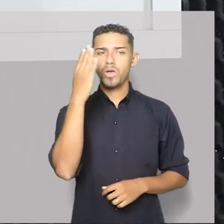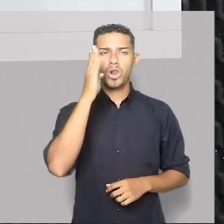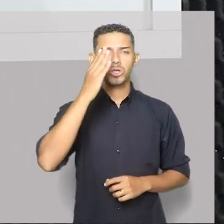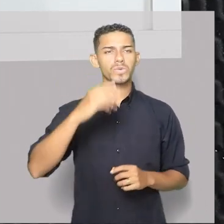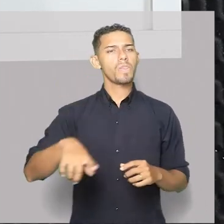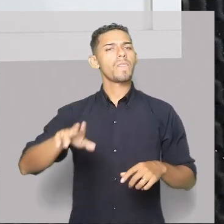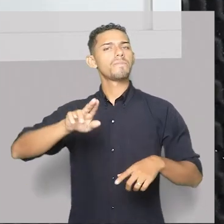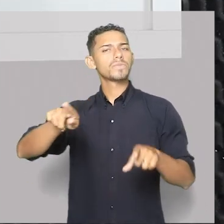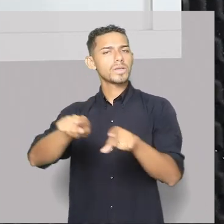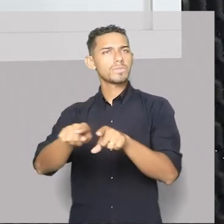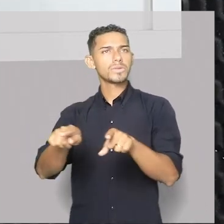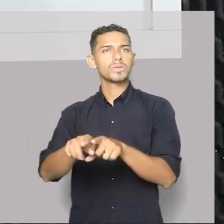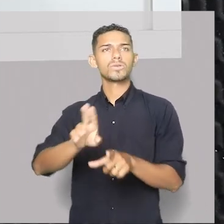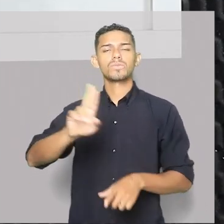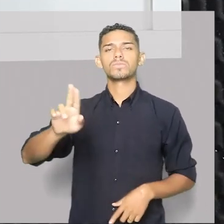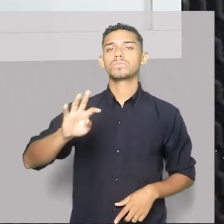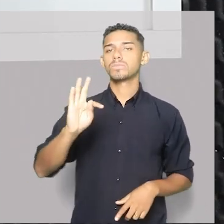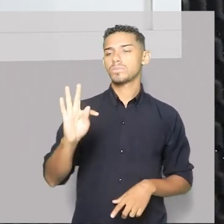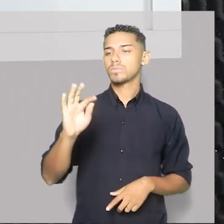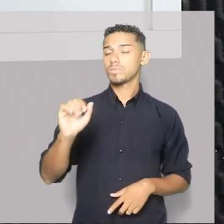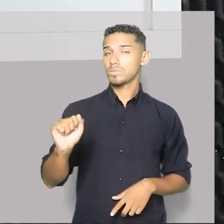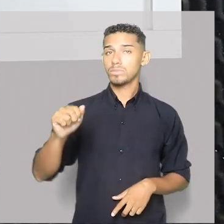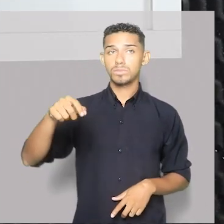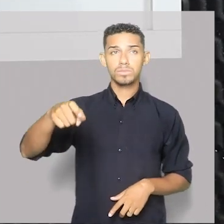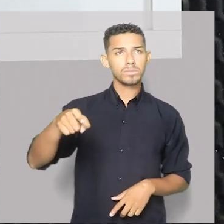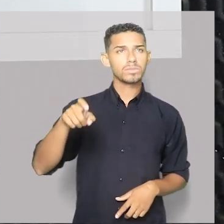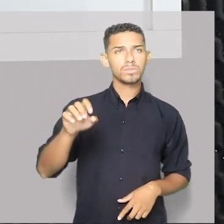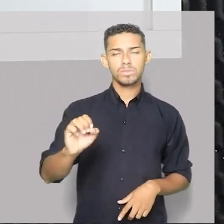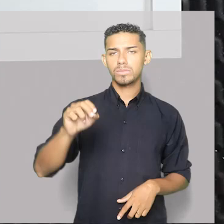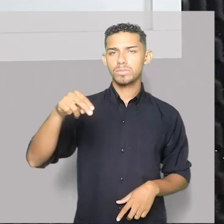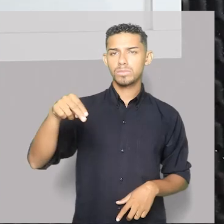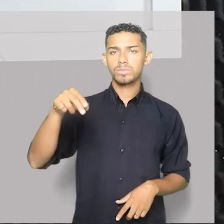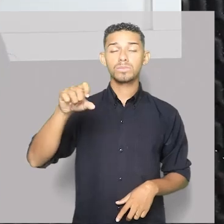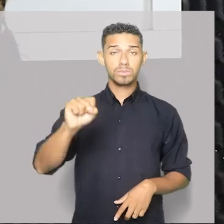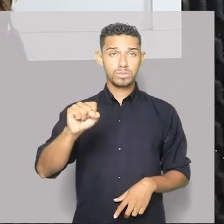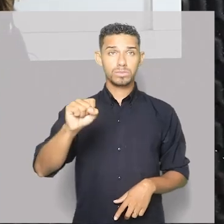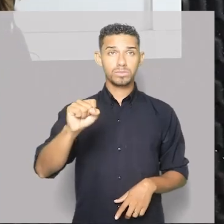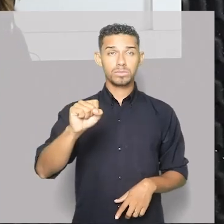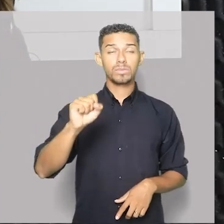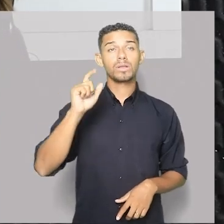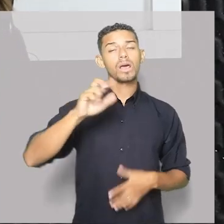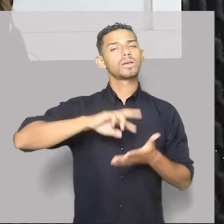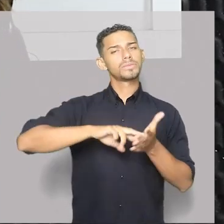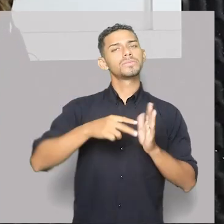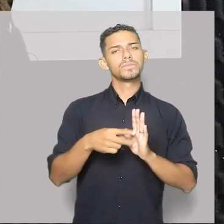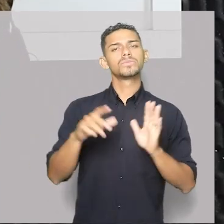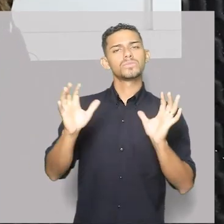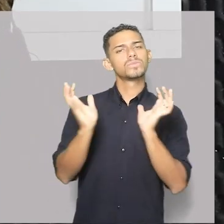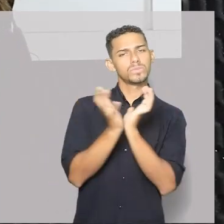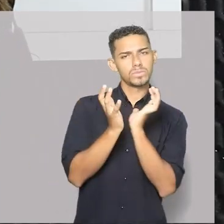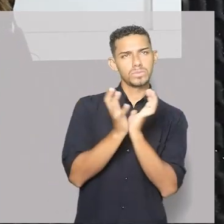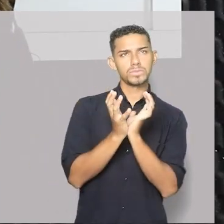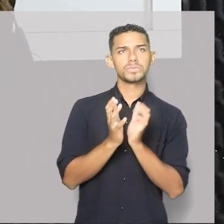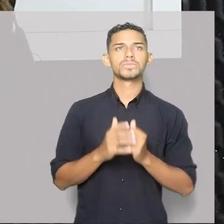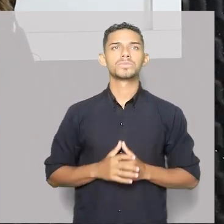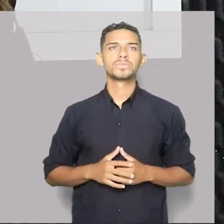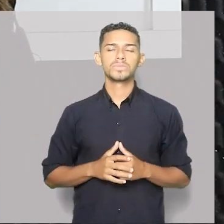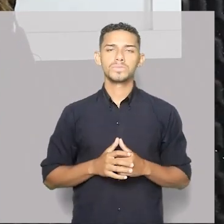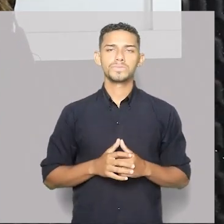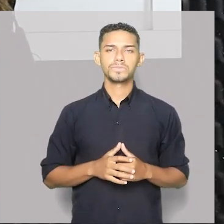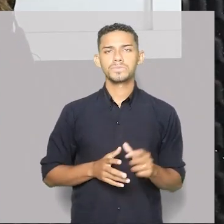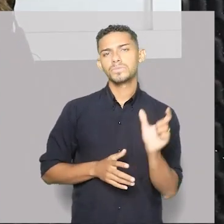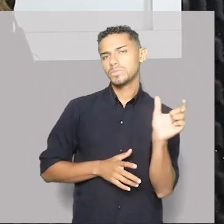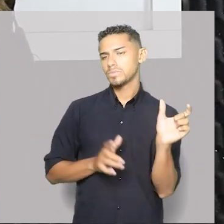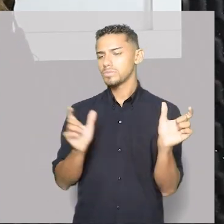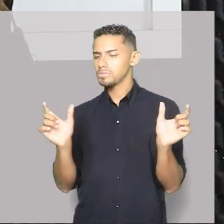de táxons, tá? Então, basicamente, um táxon é um grupo, certo? Vamos colocar